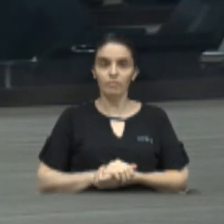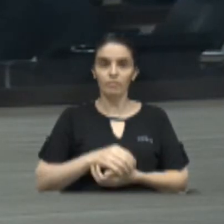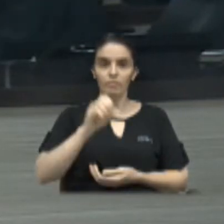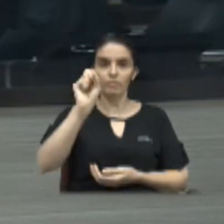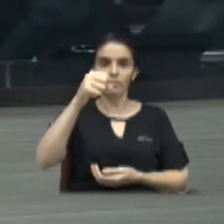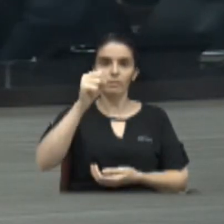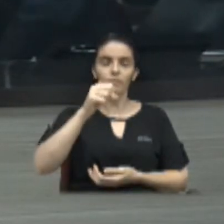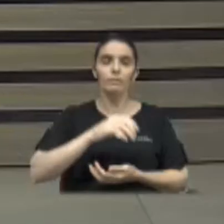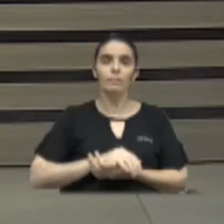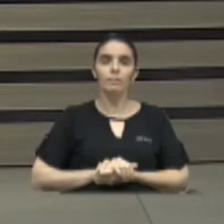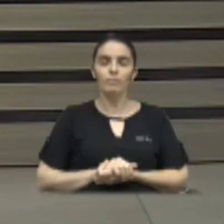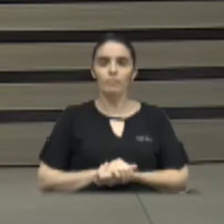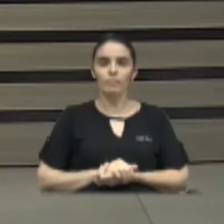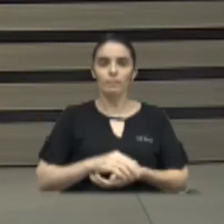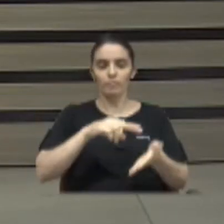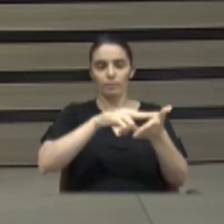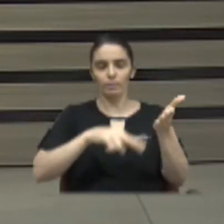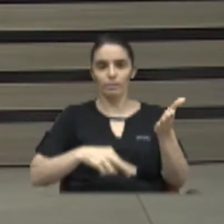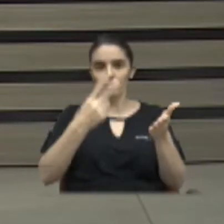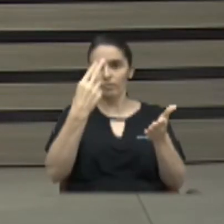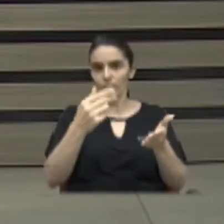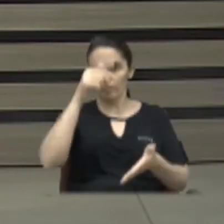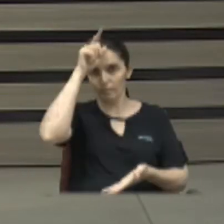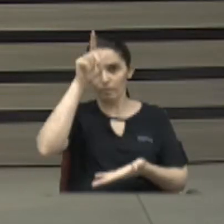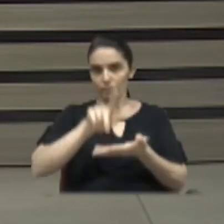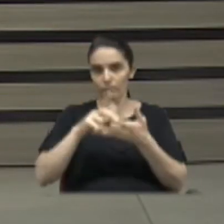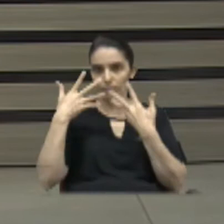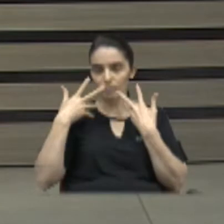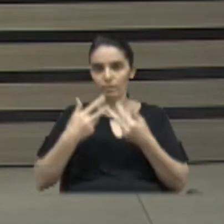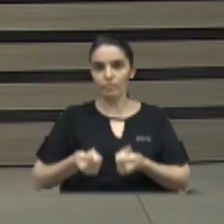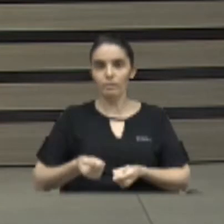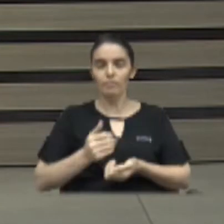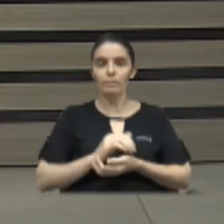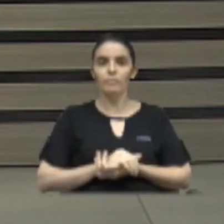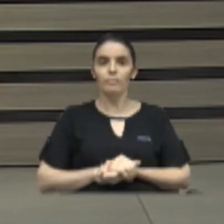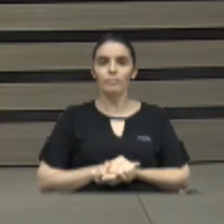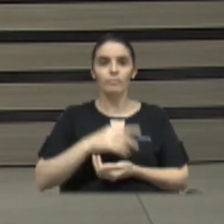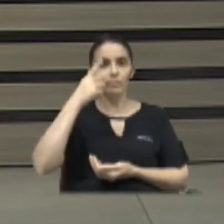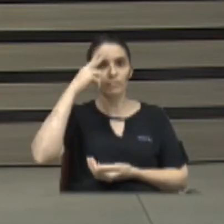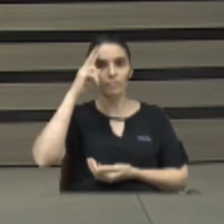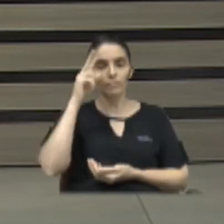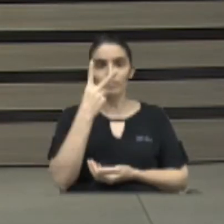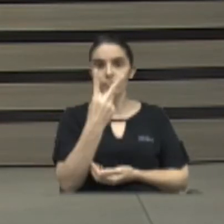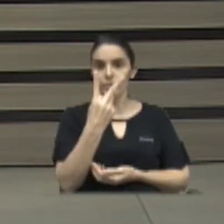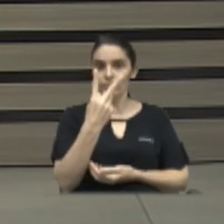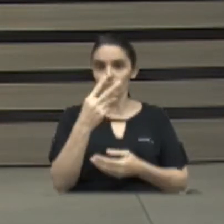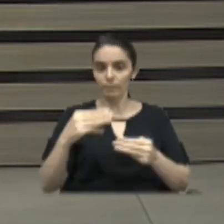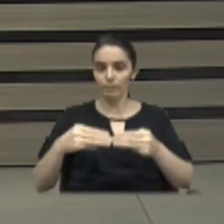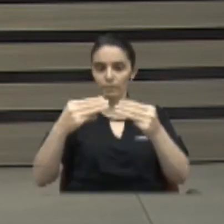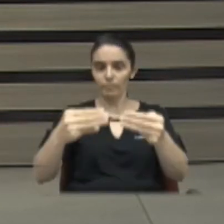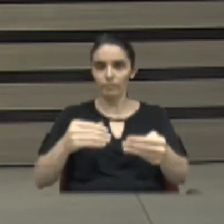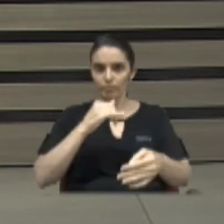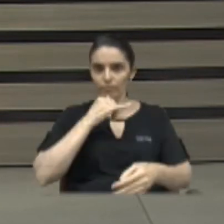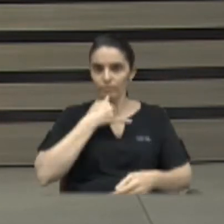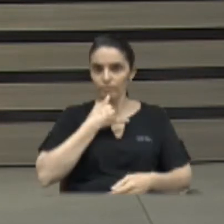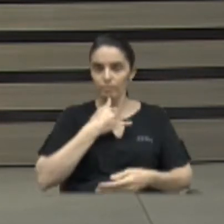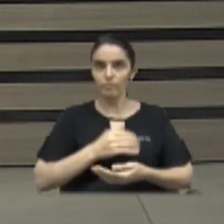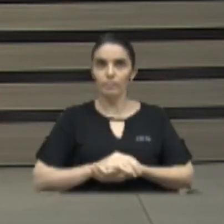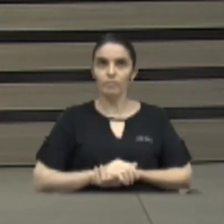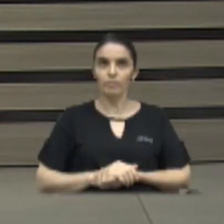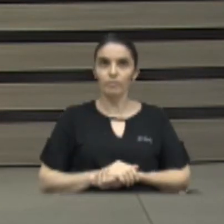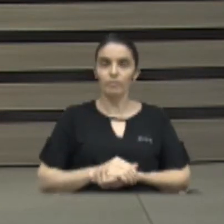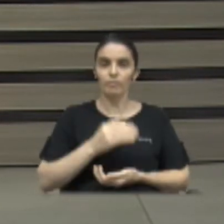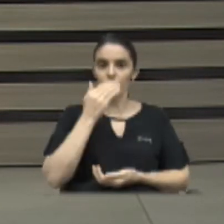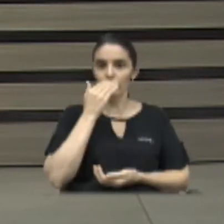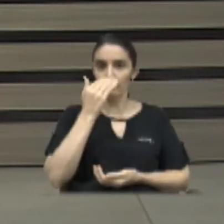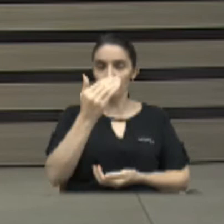Sim, presidente. A leitura conforme foi deliberado pelos líderes, lembrando que tem duas moções de pesar. Questão de ordem, senhor presidente. Uma